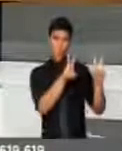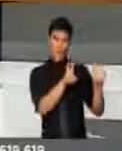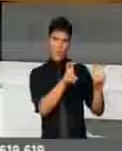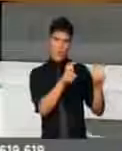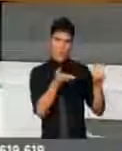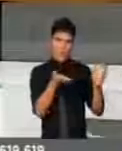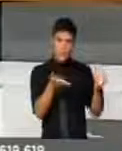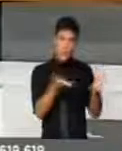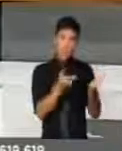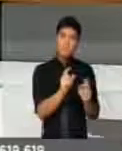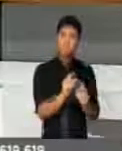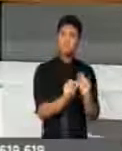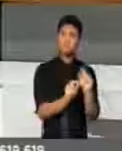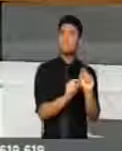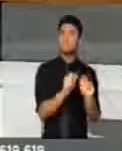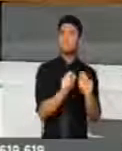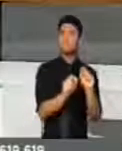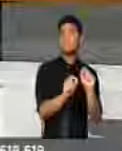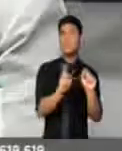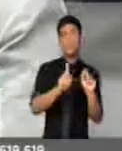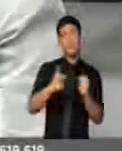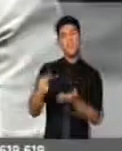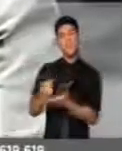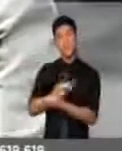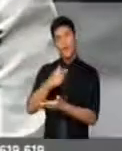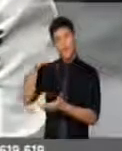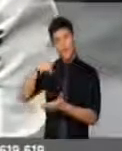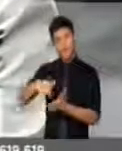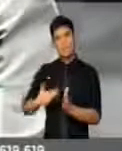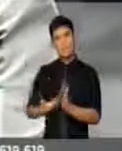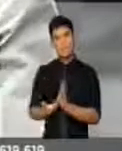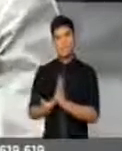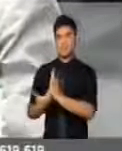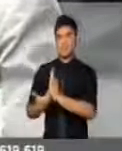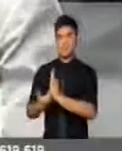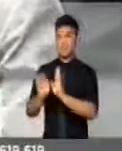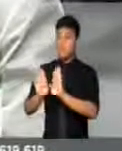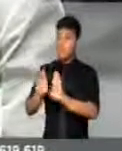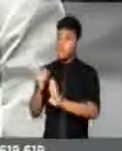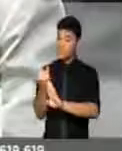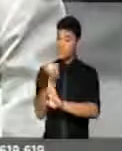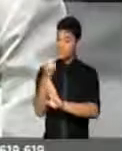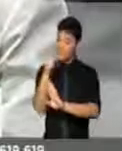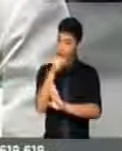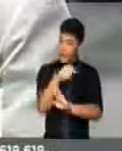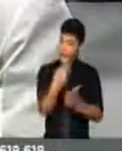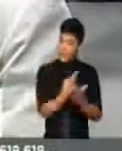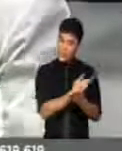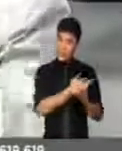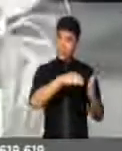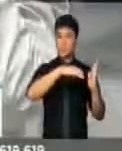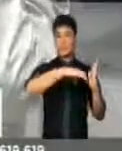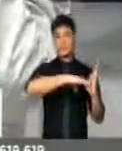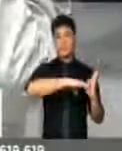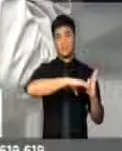hoje não é o que ocorre aqui na Câmara, mas o que se passa no Senado. E acho,